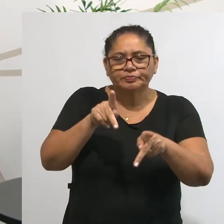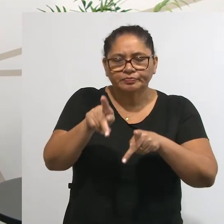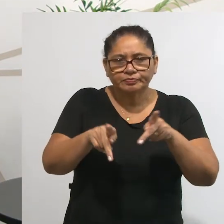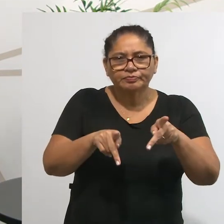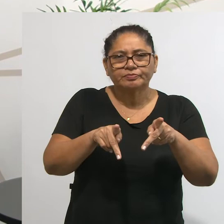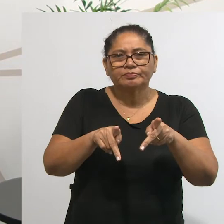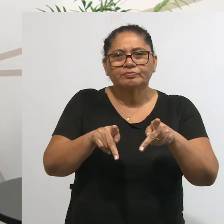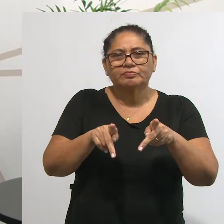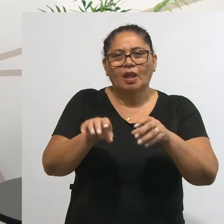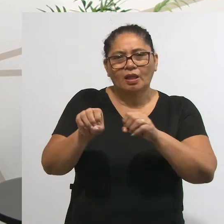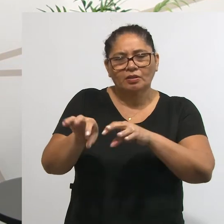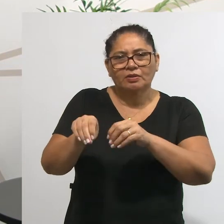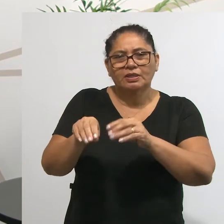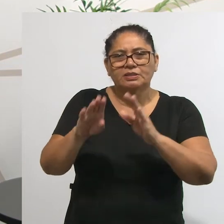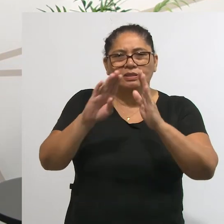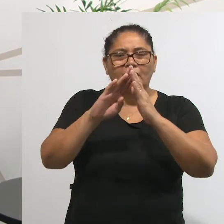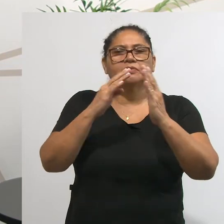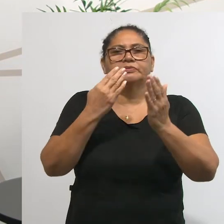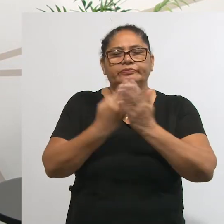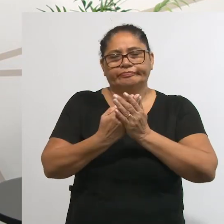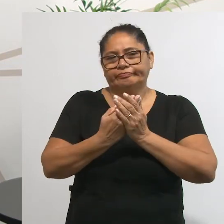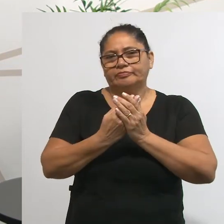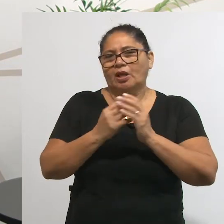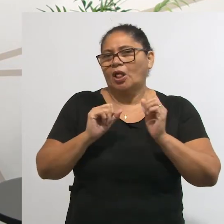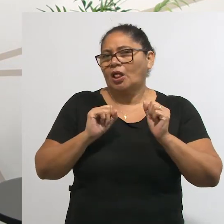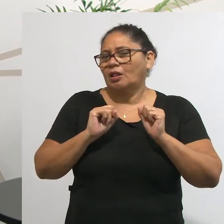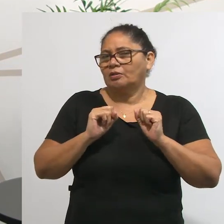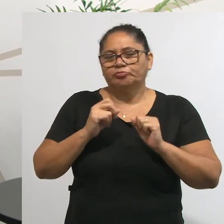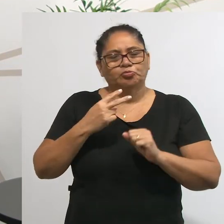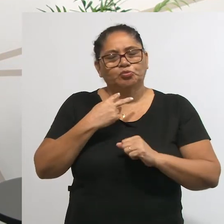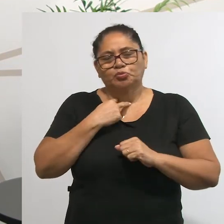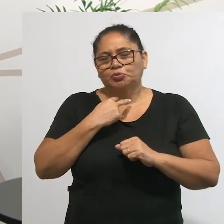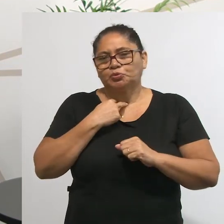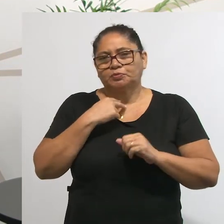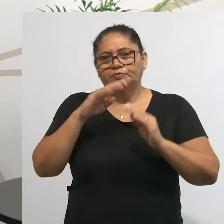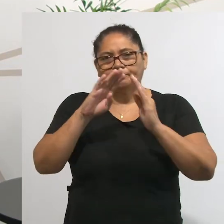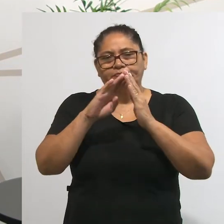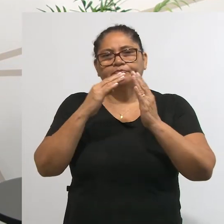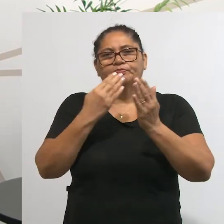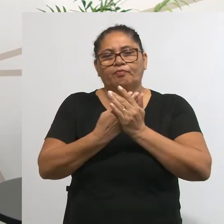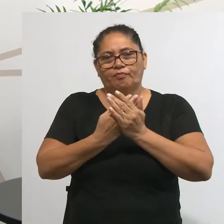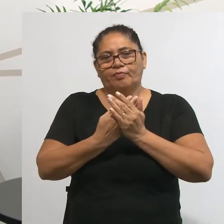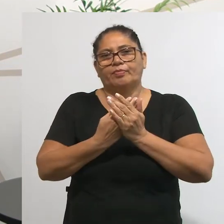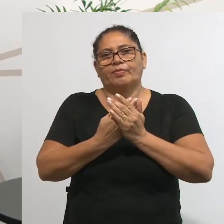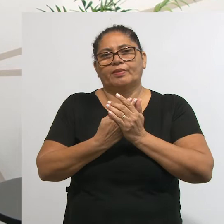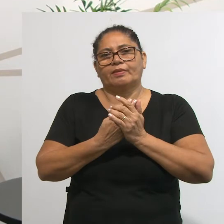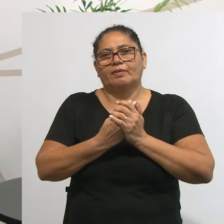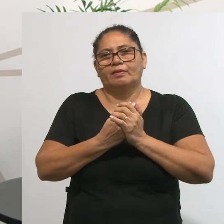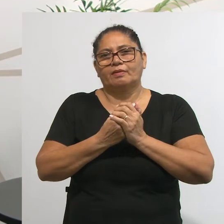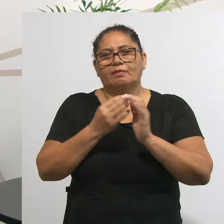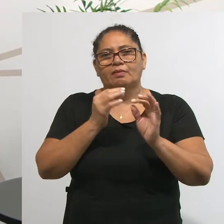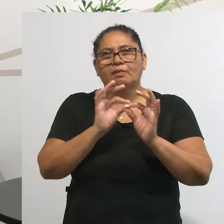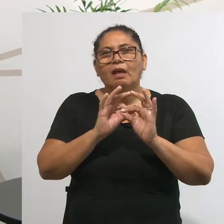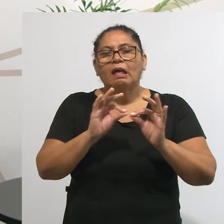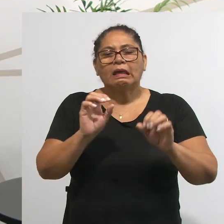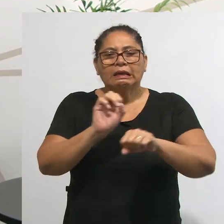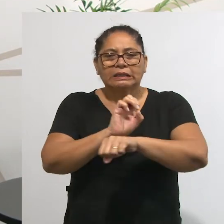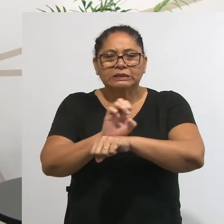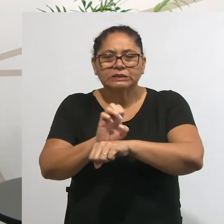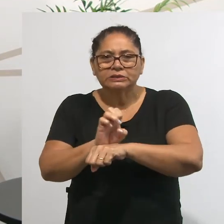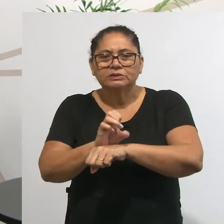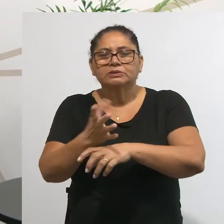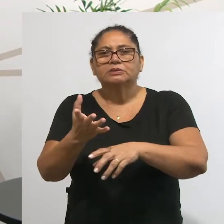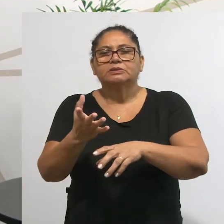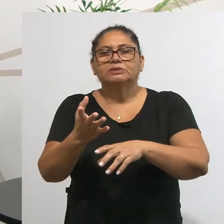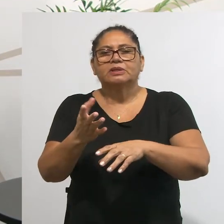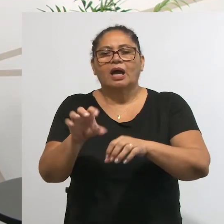popular e a educação escolar, que não poderia ser feito dentro da escola, porque a escola é uma instituição do Estado,